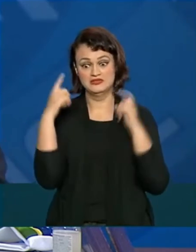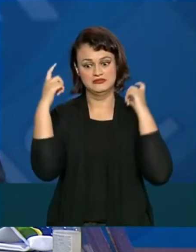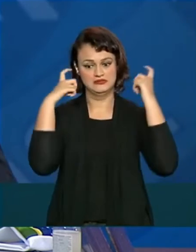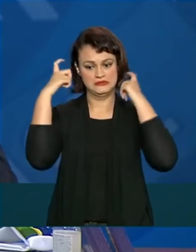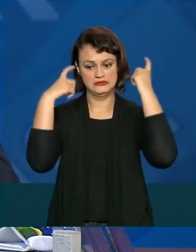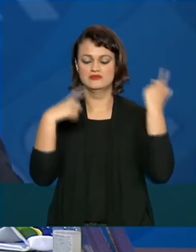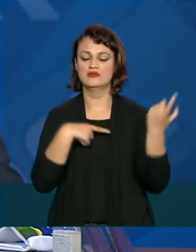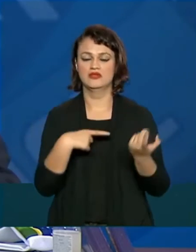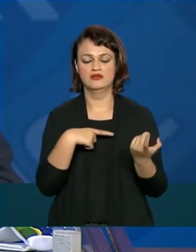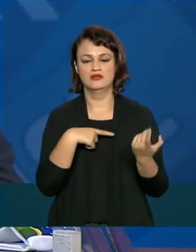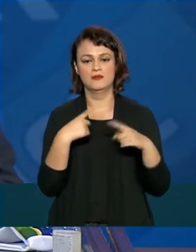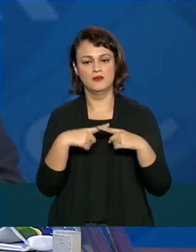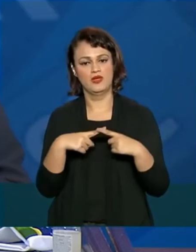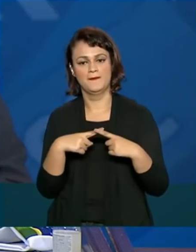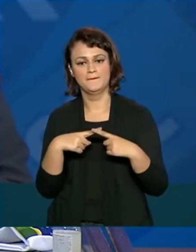preocupação, porque